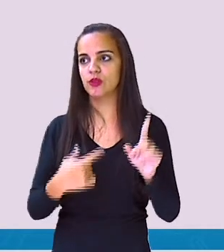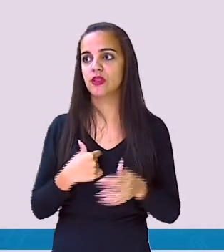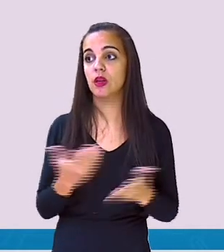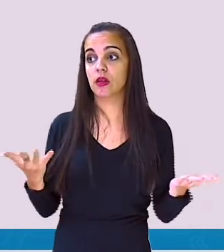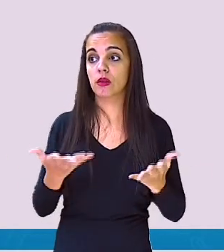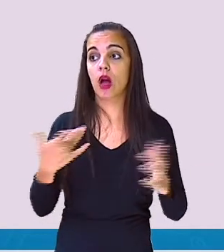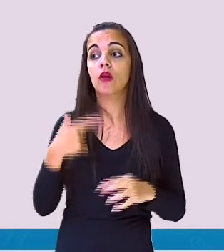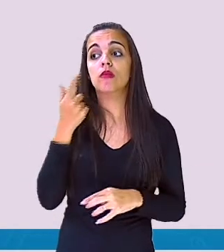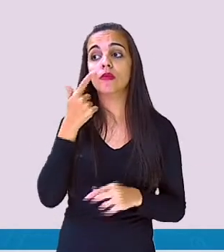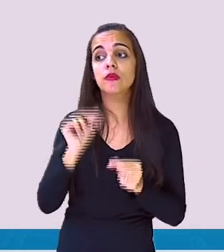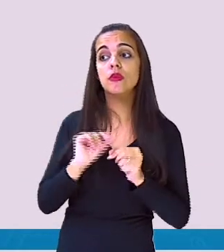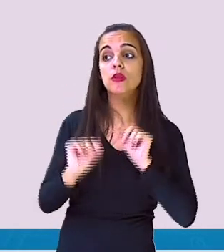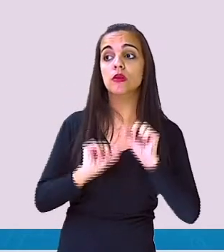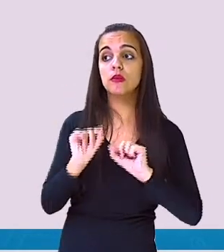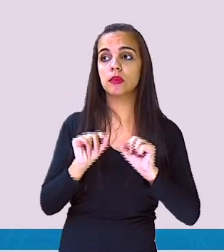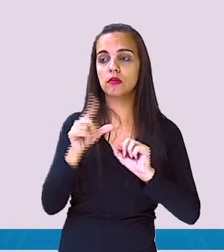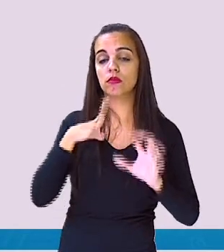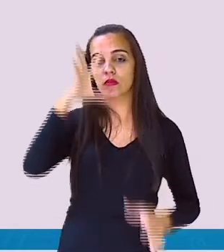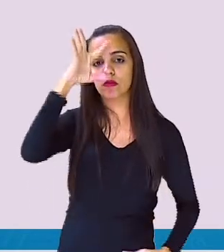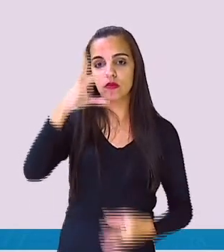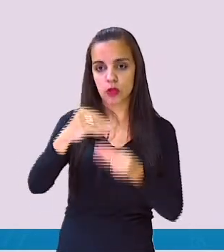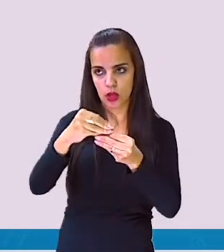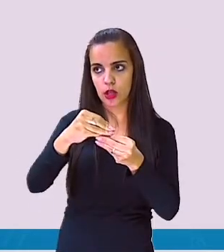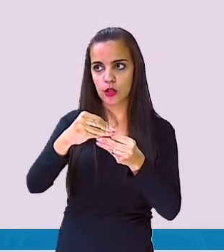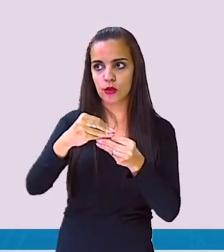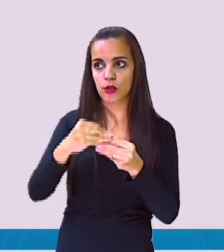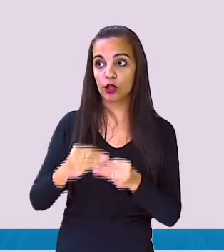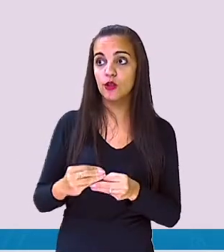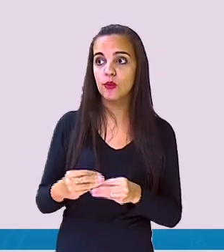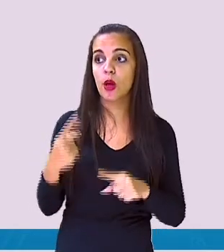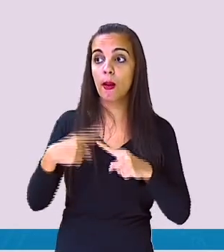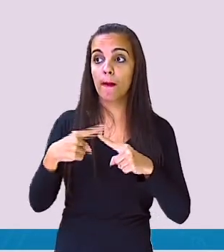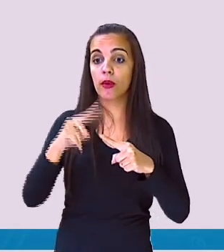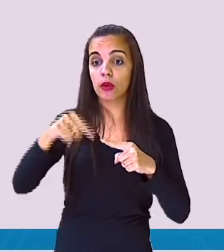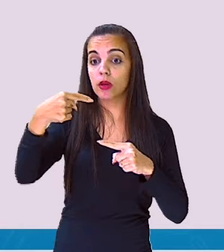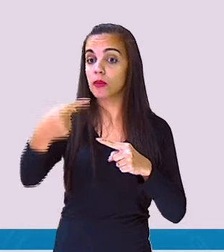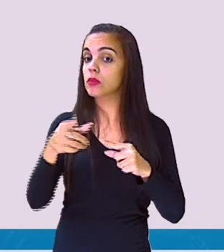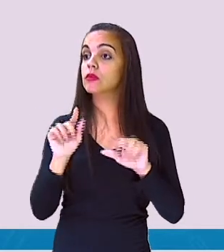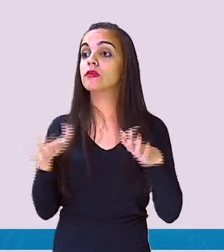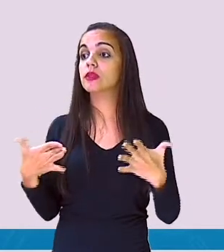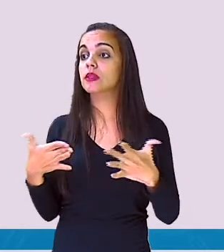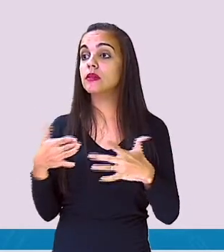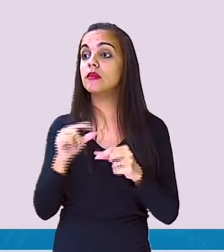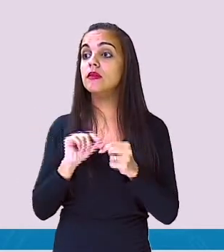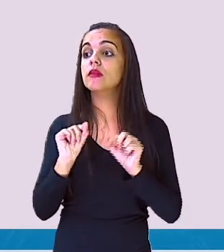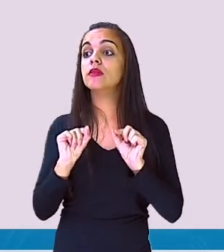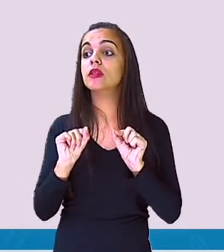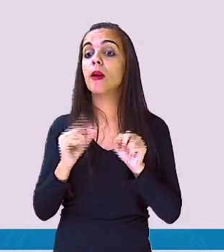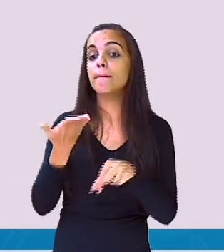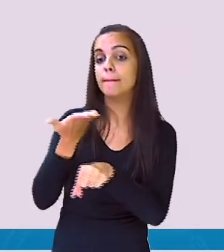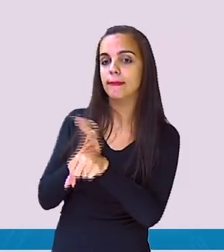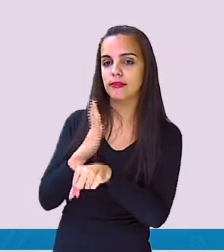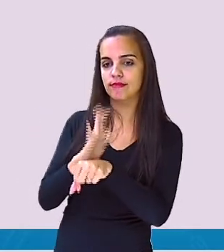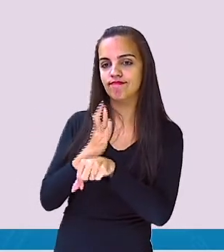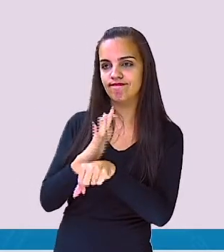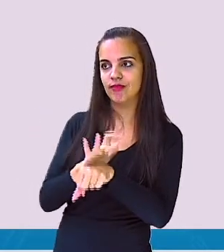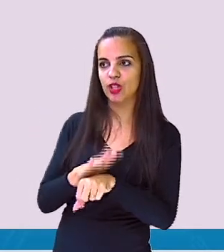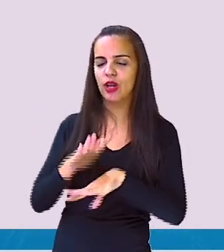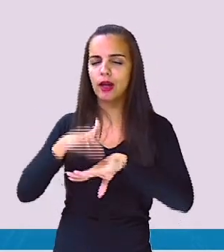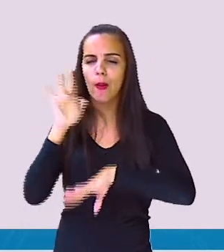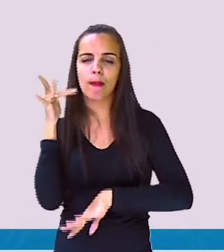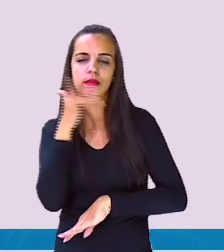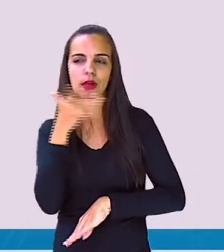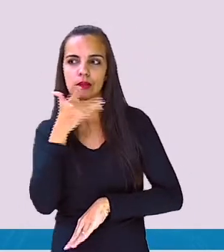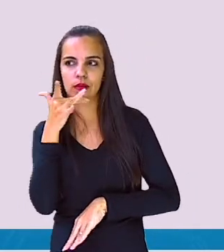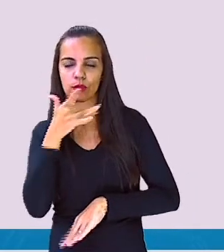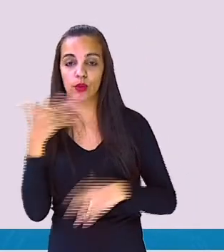vamos fazer o quê? Resumão, isso mesmo, porque depois nós vamos, a hora que eu gosto, né? Praticar. E aí eu trouxe uma